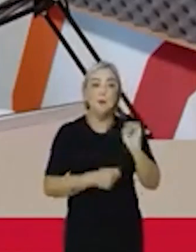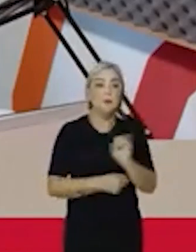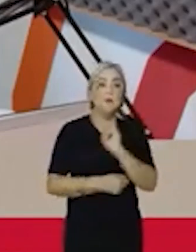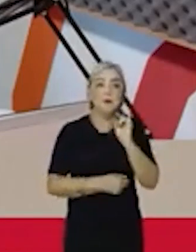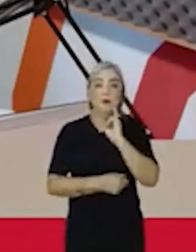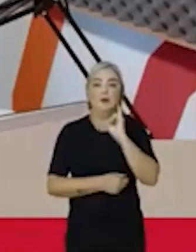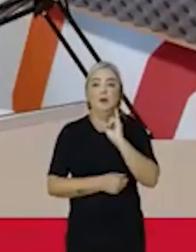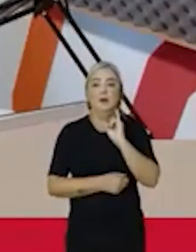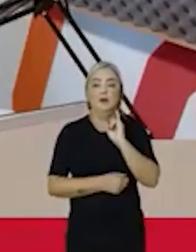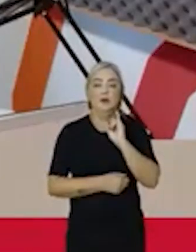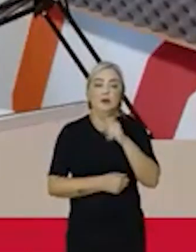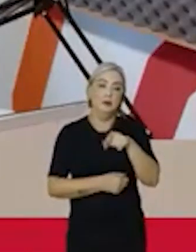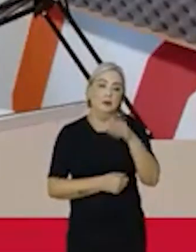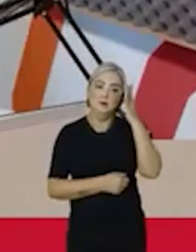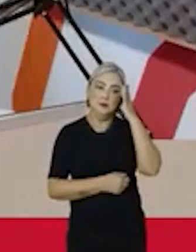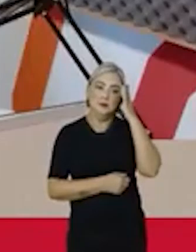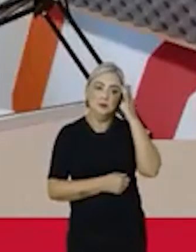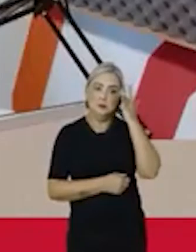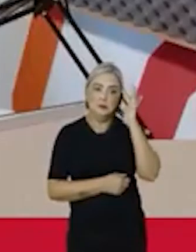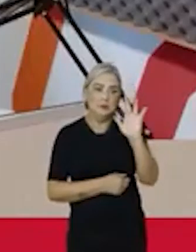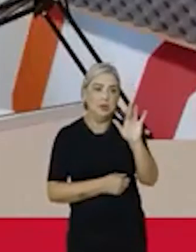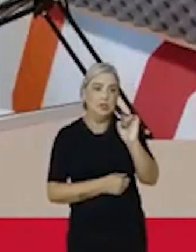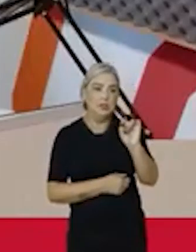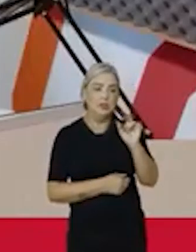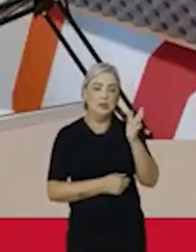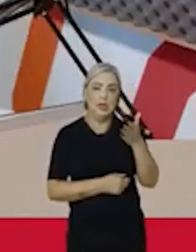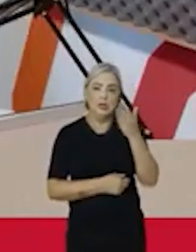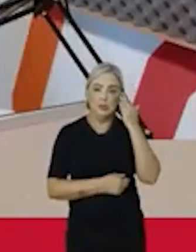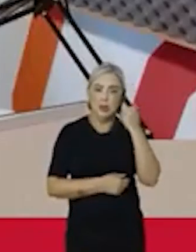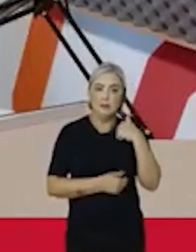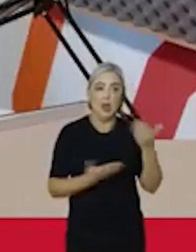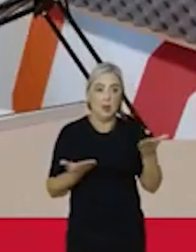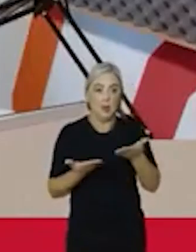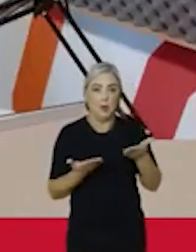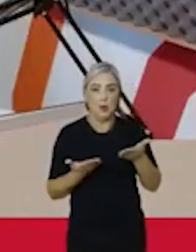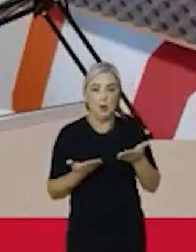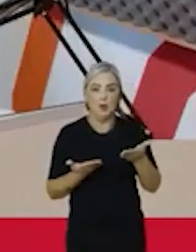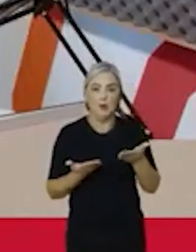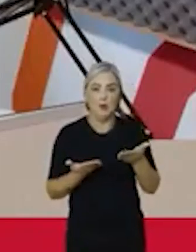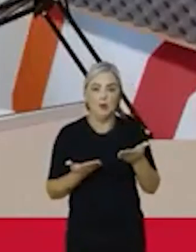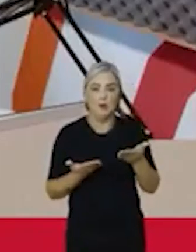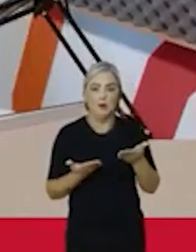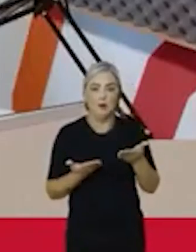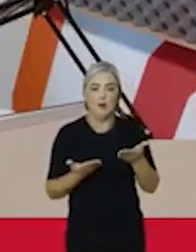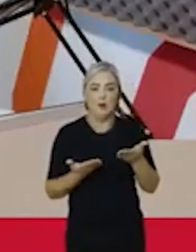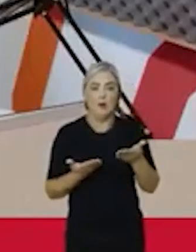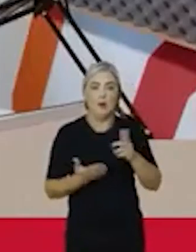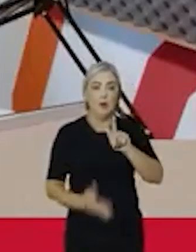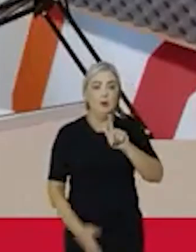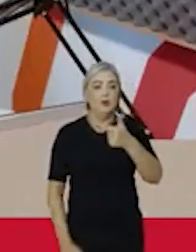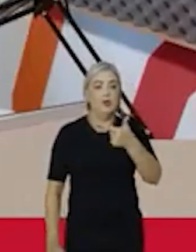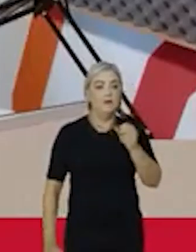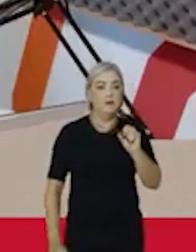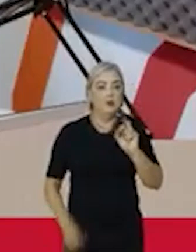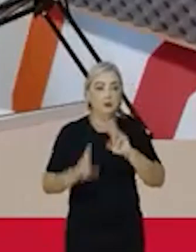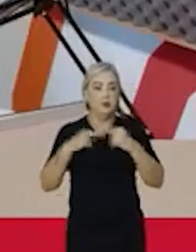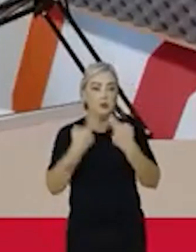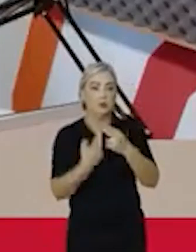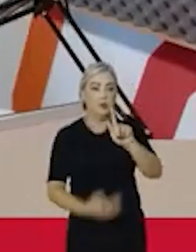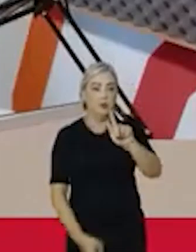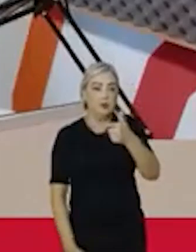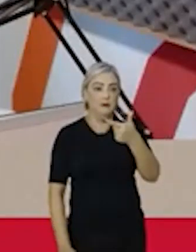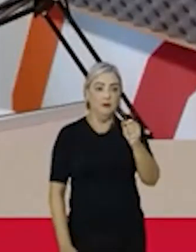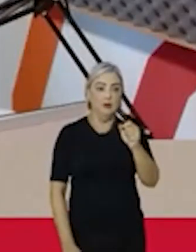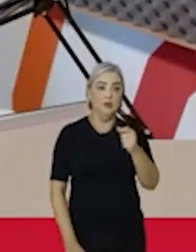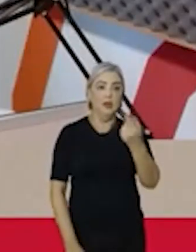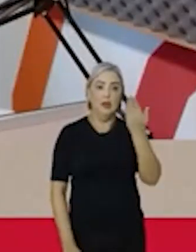importante. Não sei se vocês atentaram, recentemente, o G20, a última reunião do G20, há